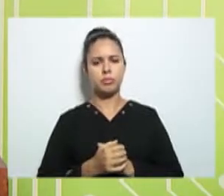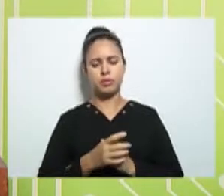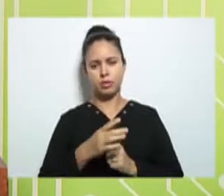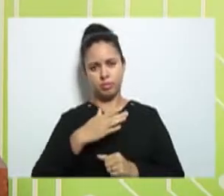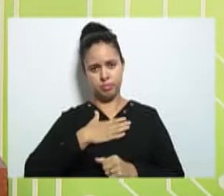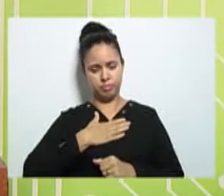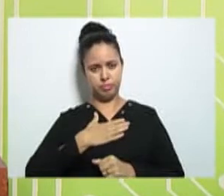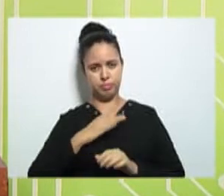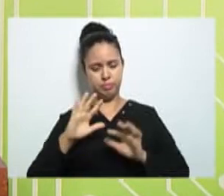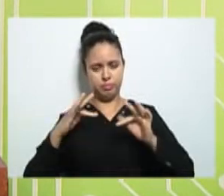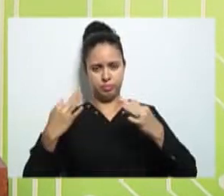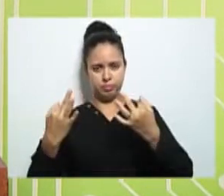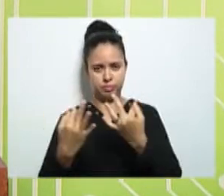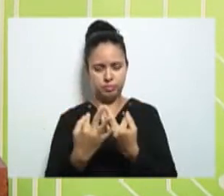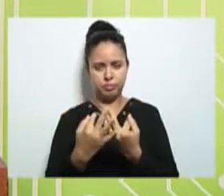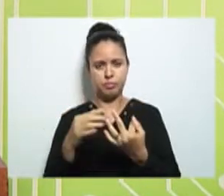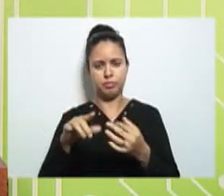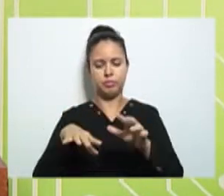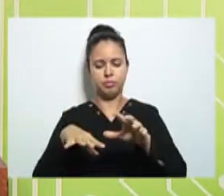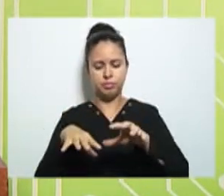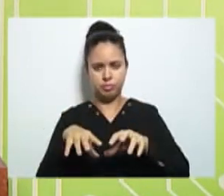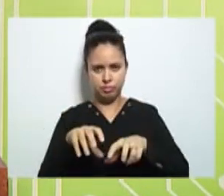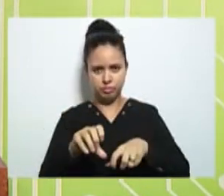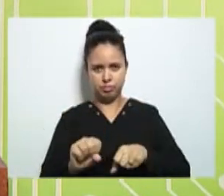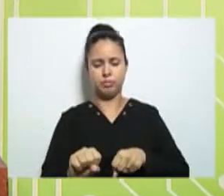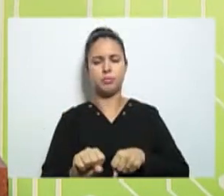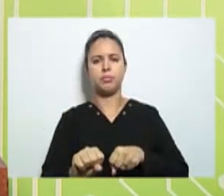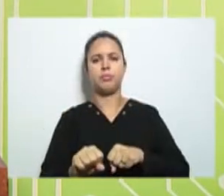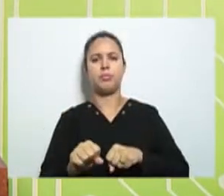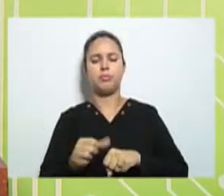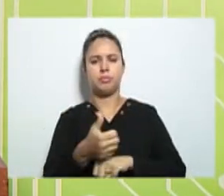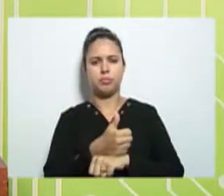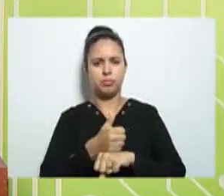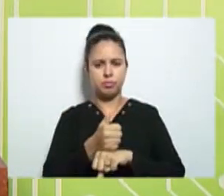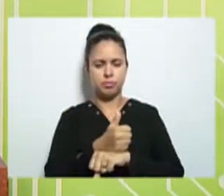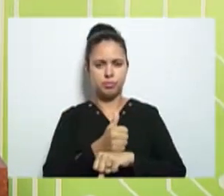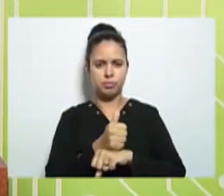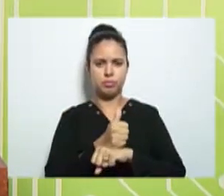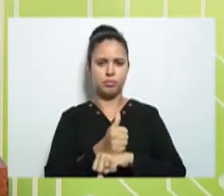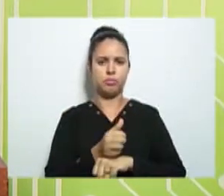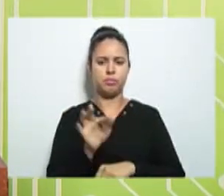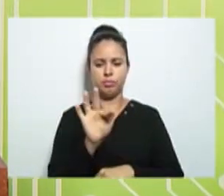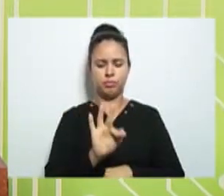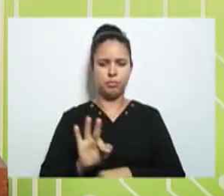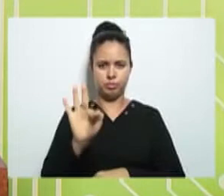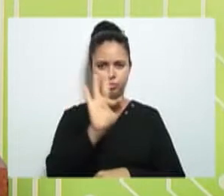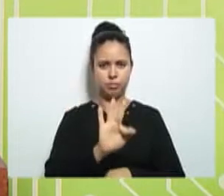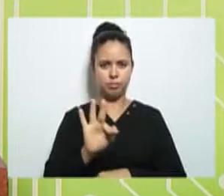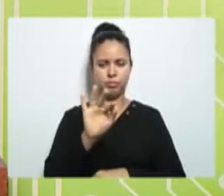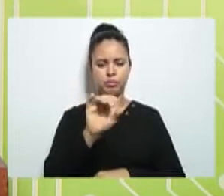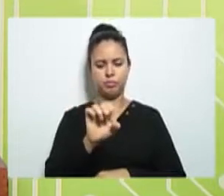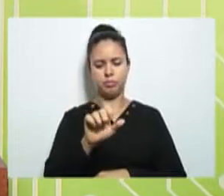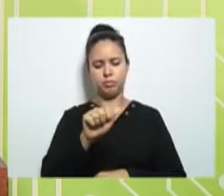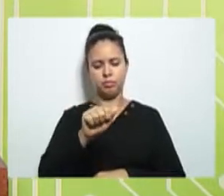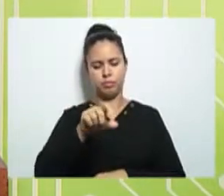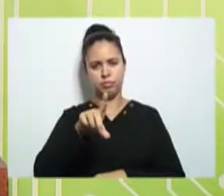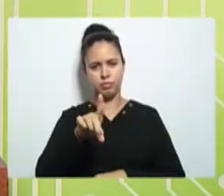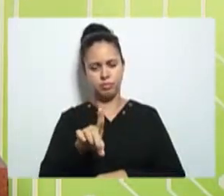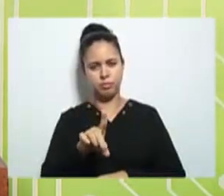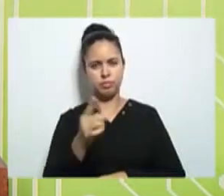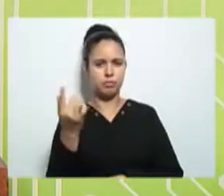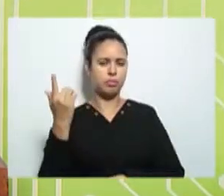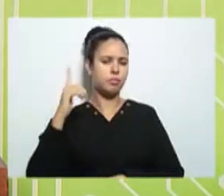bem próximas da minha família que se formaram através de uma faculdade EAD e conseguiram lá passar